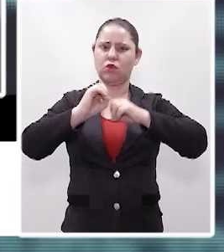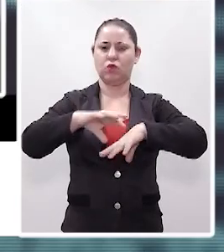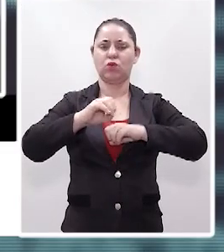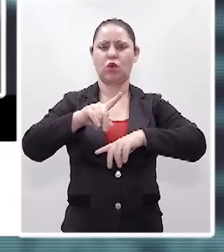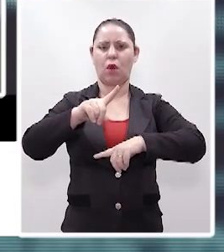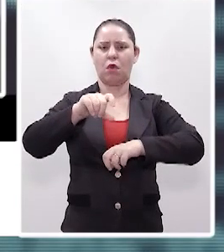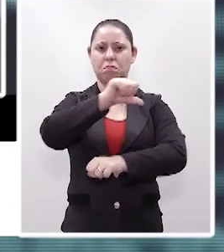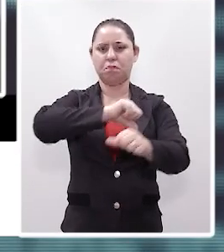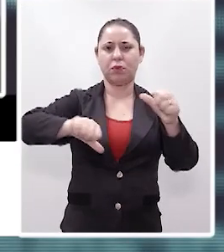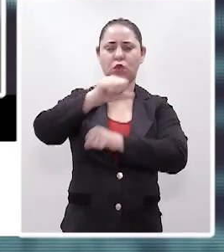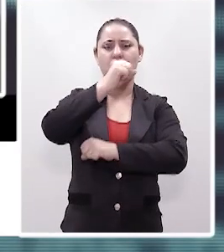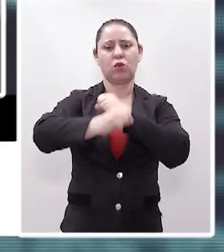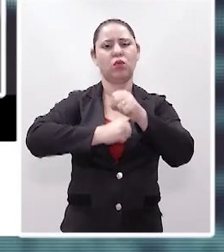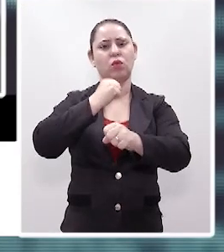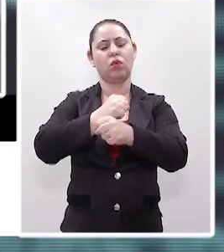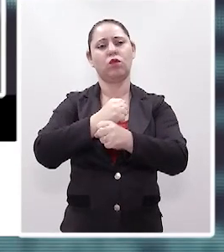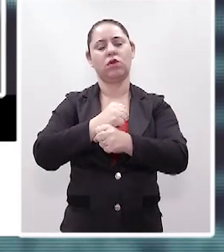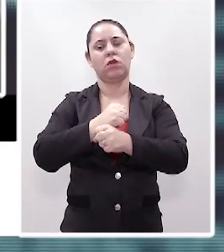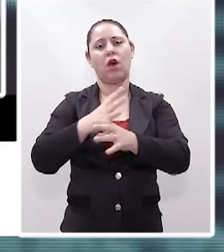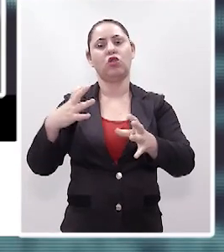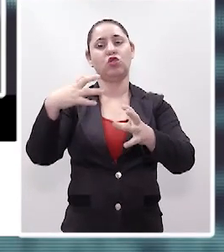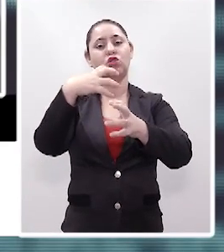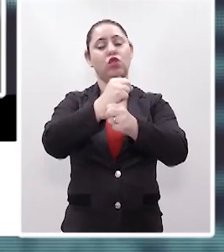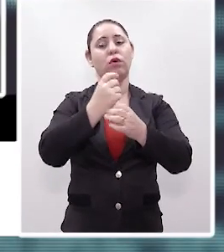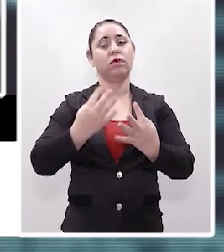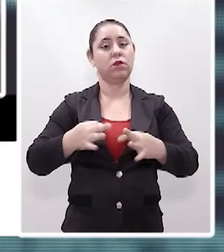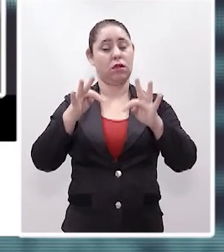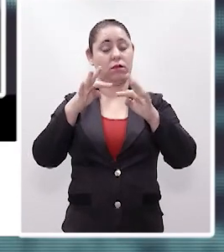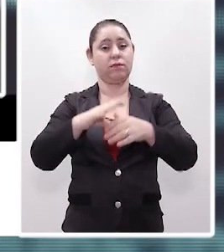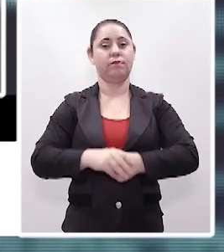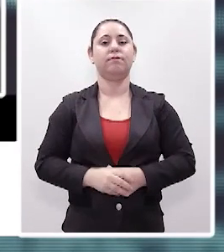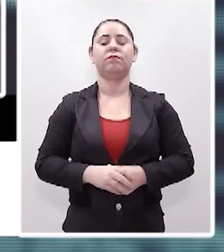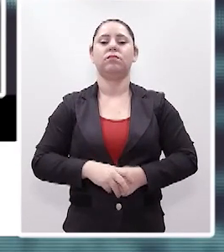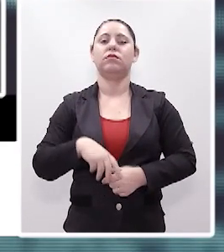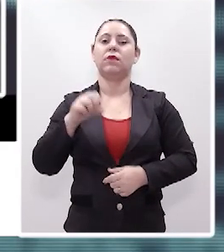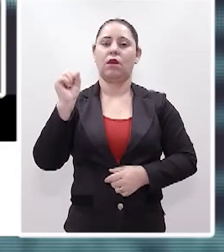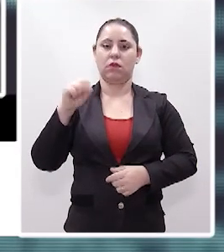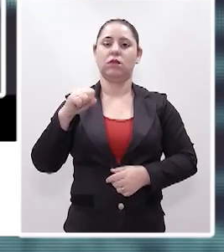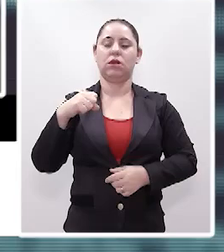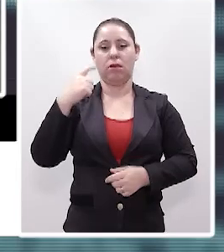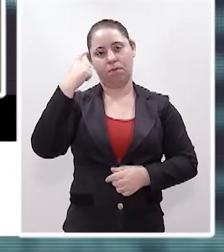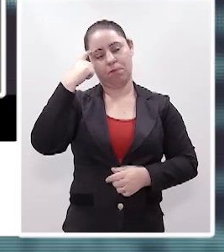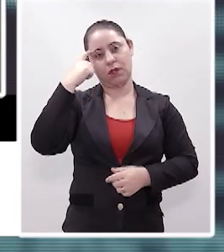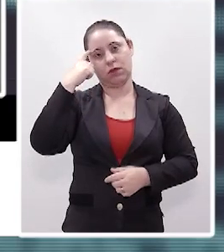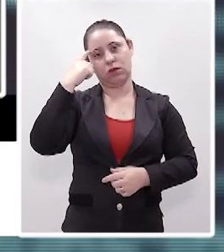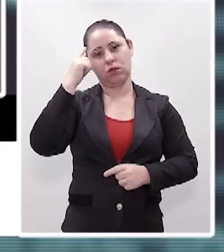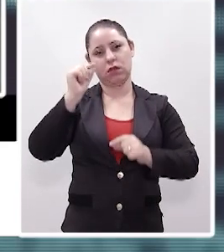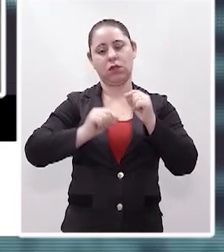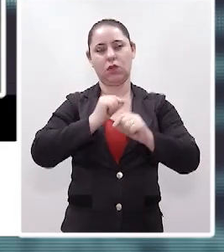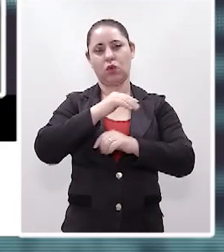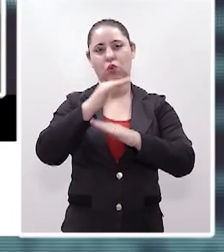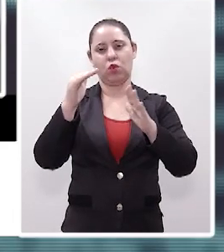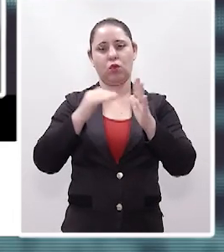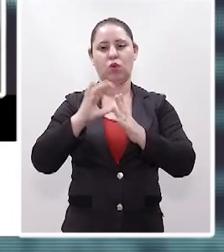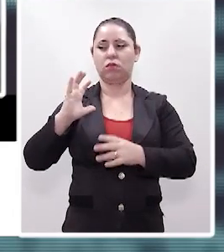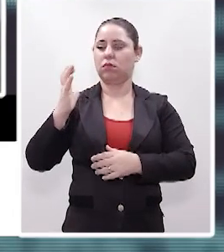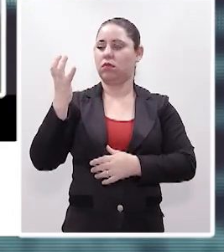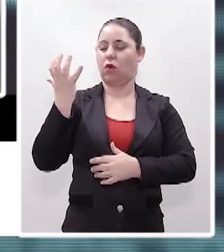uma alterada nos próximos anos em sua metodologia? Sim, eu costumo, assim, de tudo